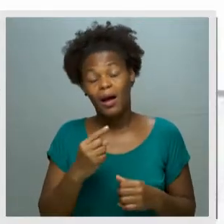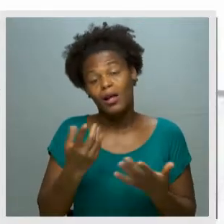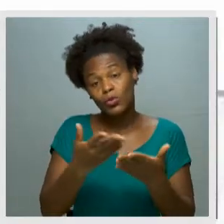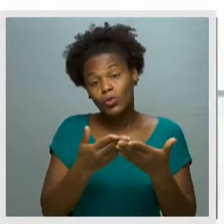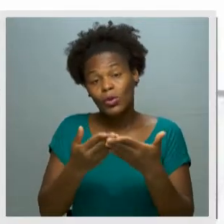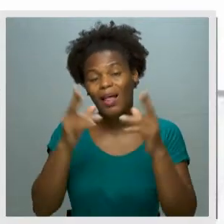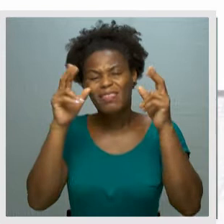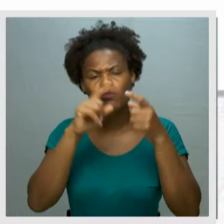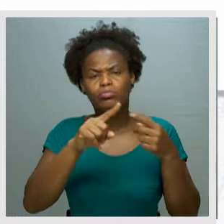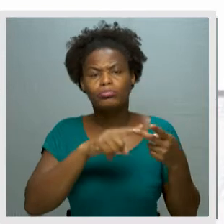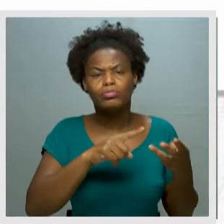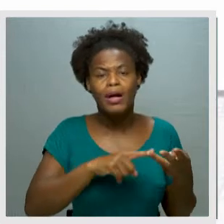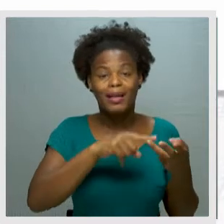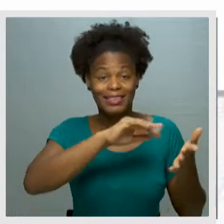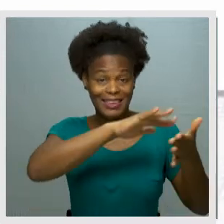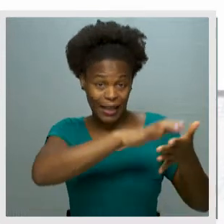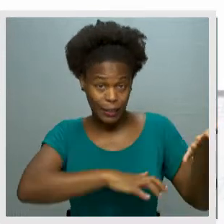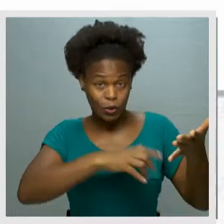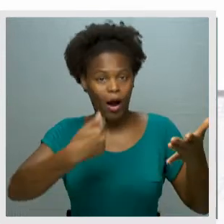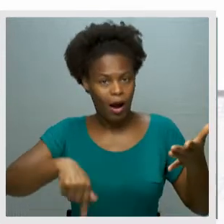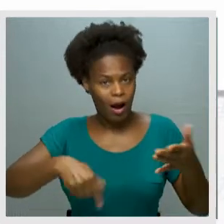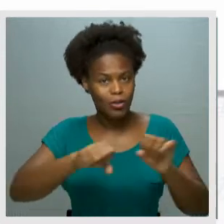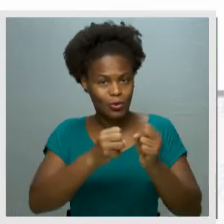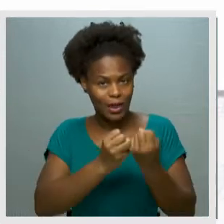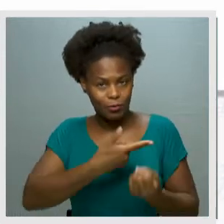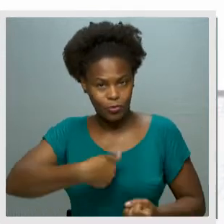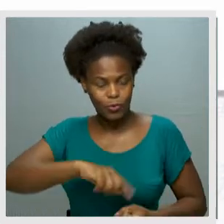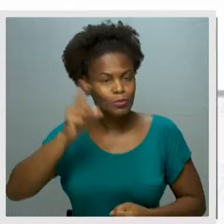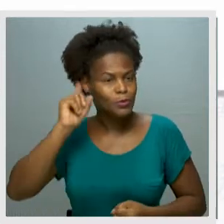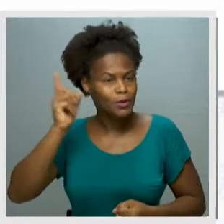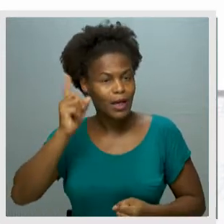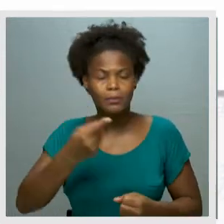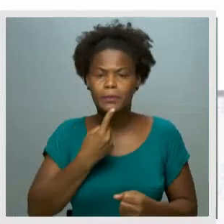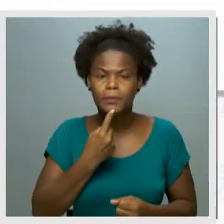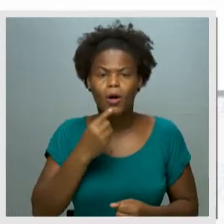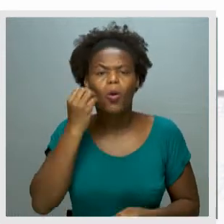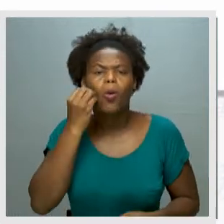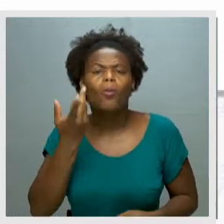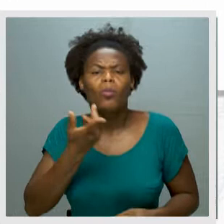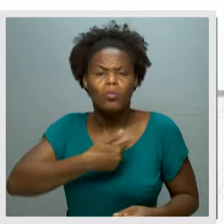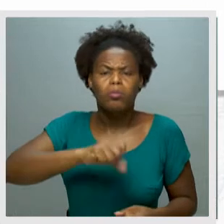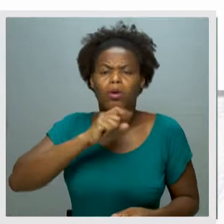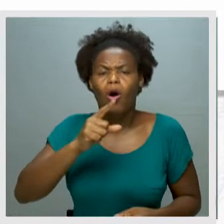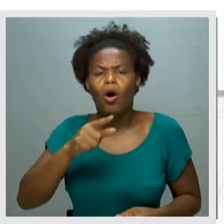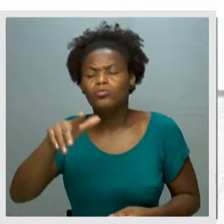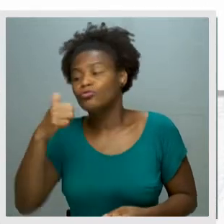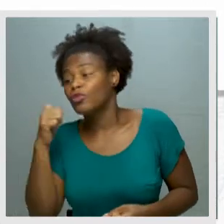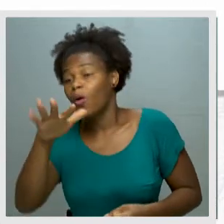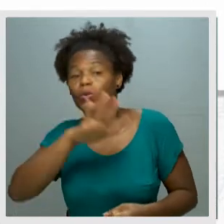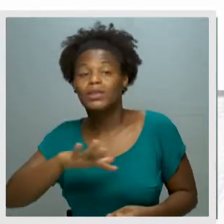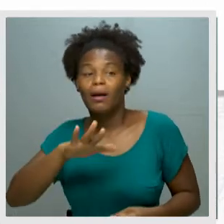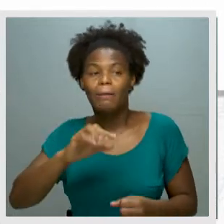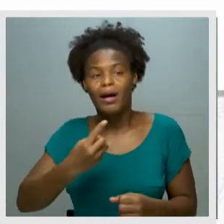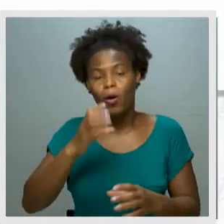tipos de textos existentes em nossa sociedade, é importante compreender como podemos usá-los a fim de